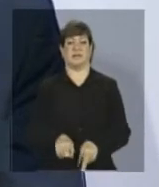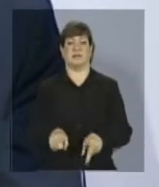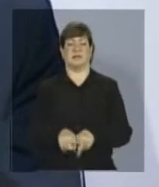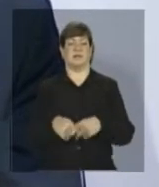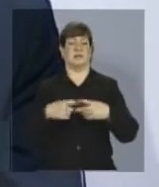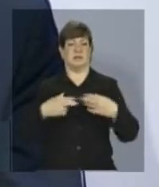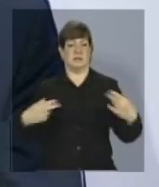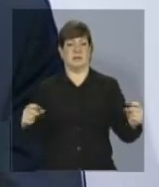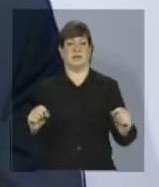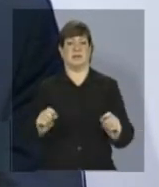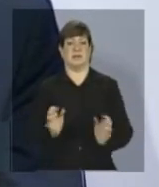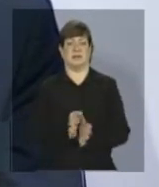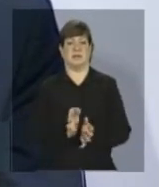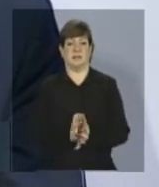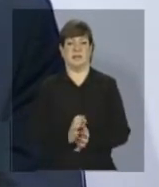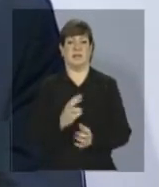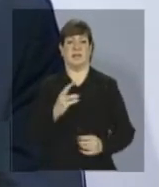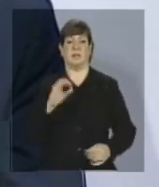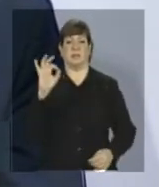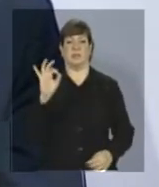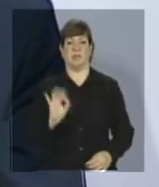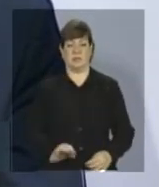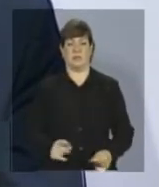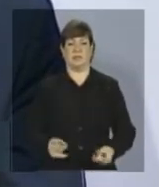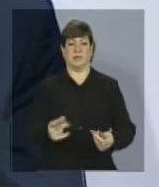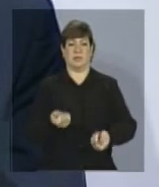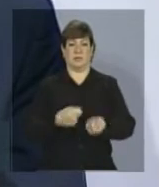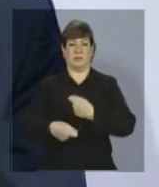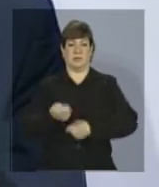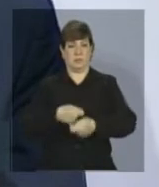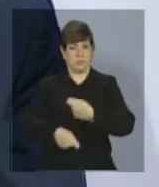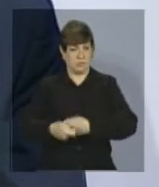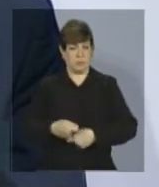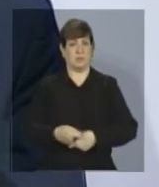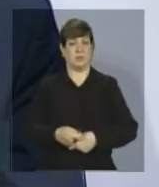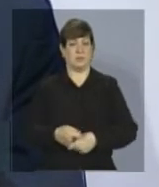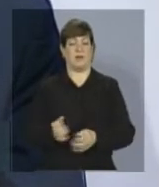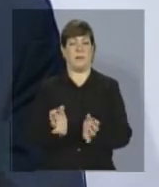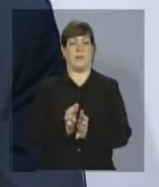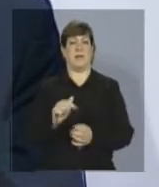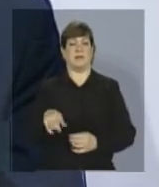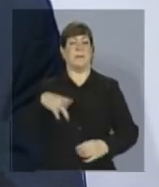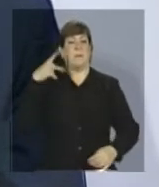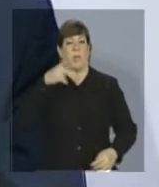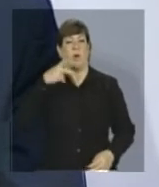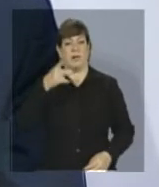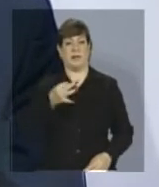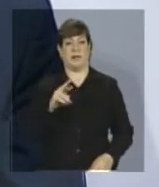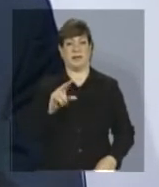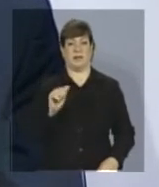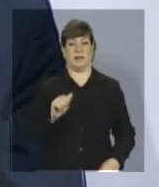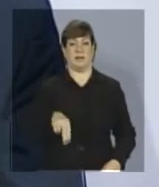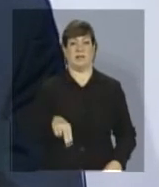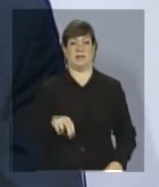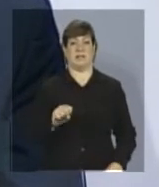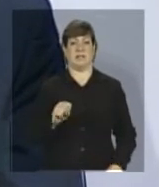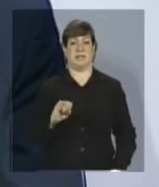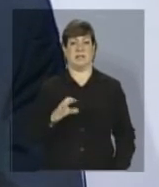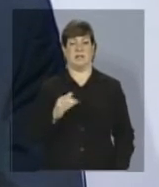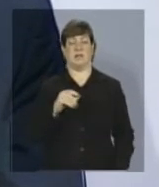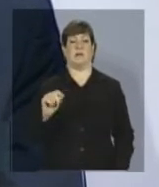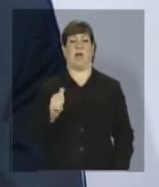de 30% os produtos da sociobiodiversidade como parte da política de transição agroecológica na